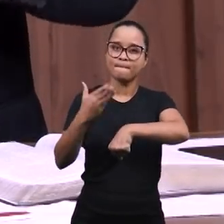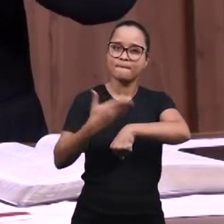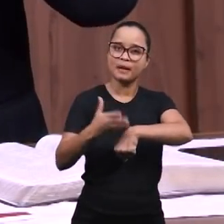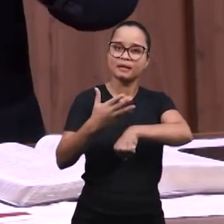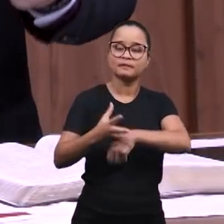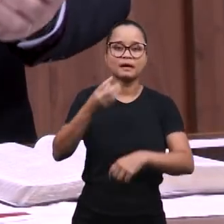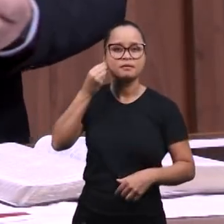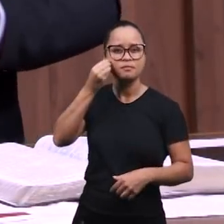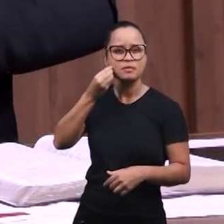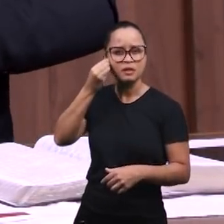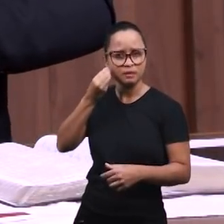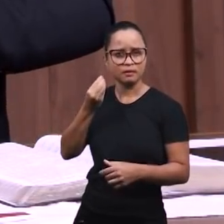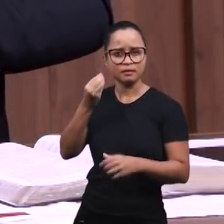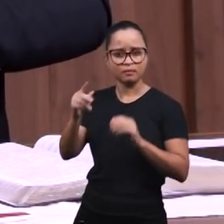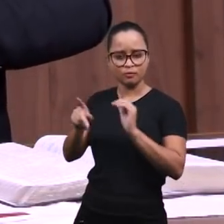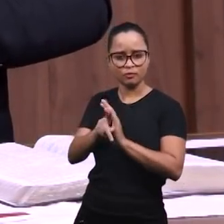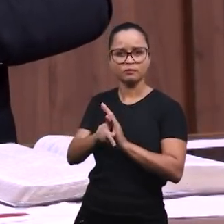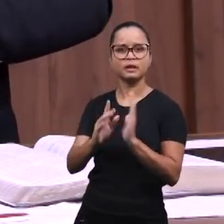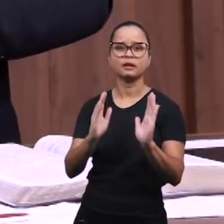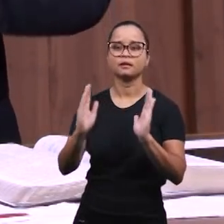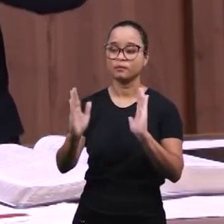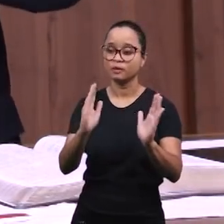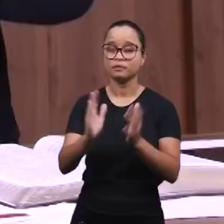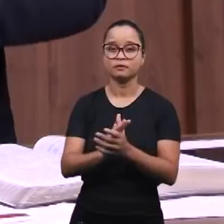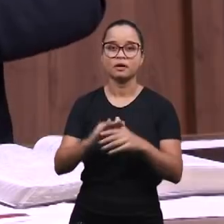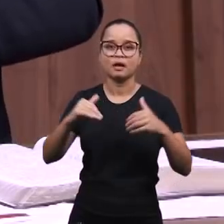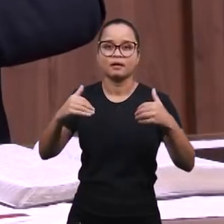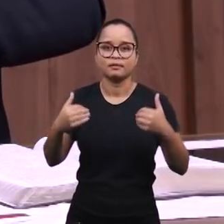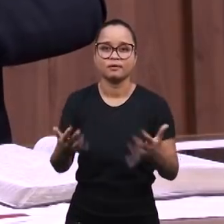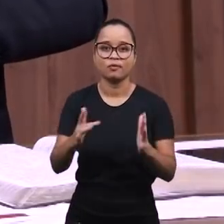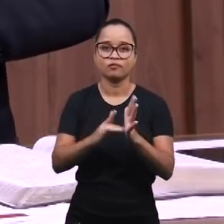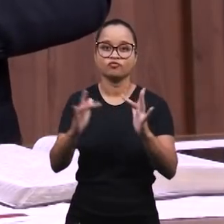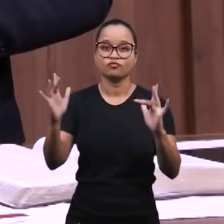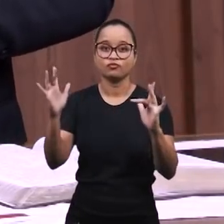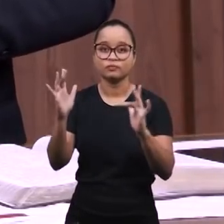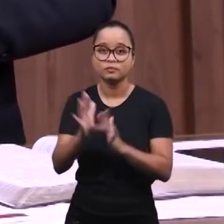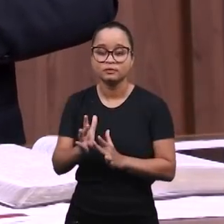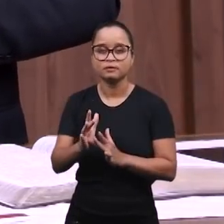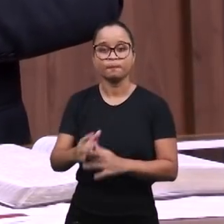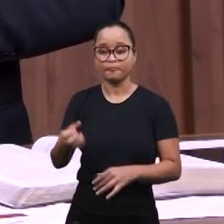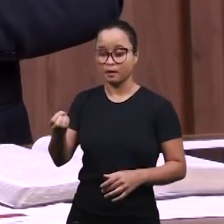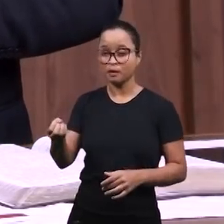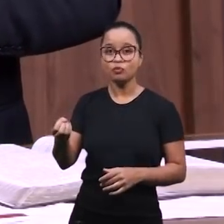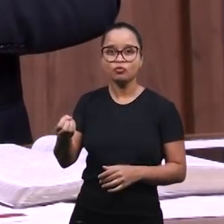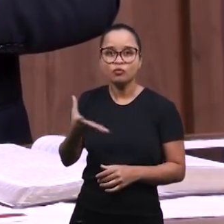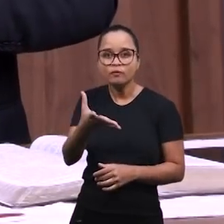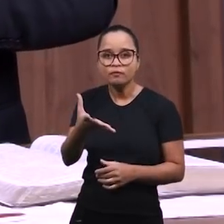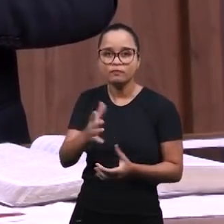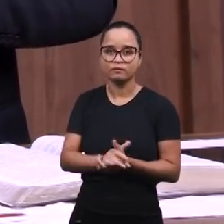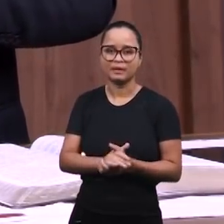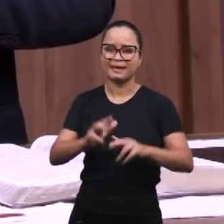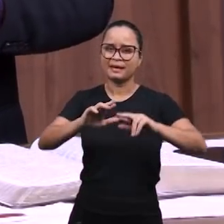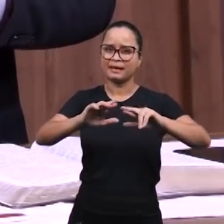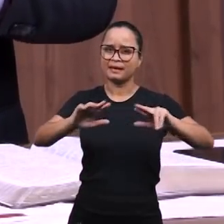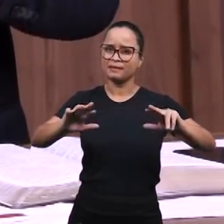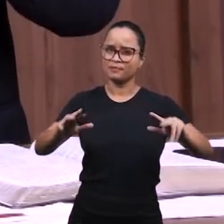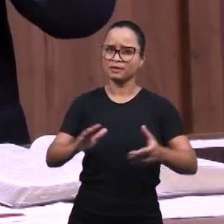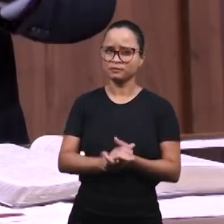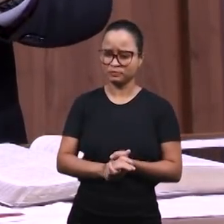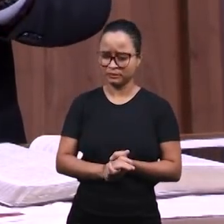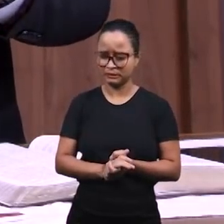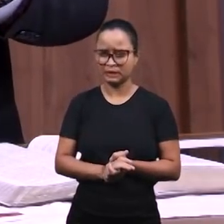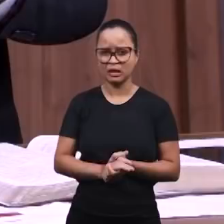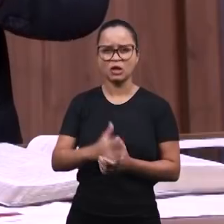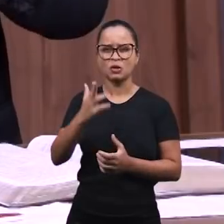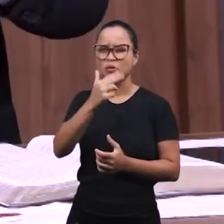da experiência religiosa da época. A mensagem de Jesus era algo novo, era algo que muitos nunca tinham